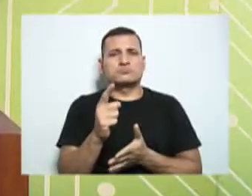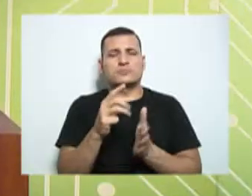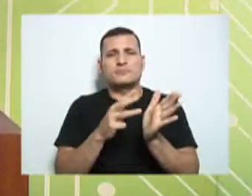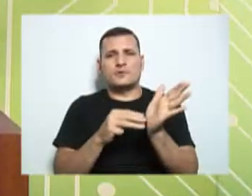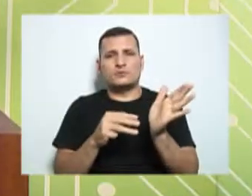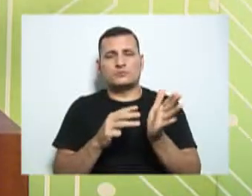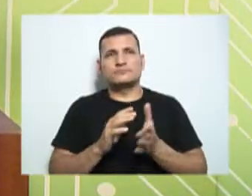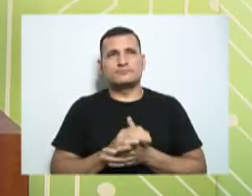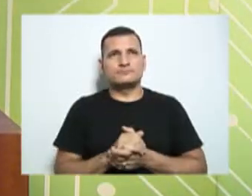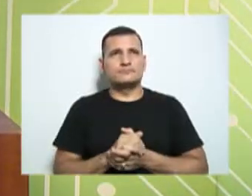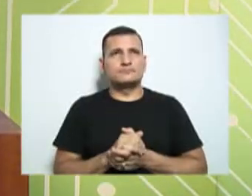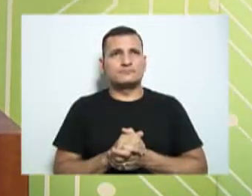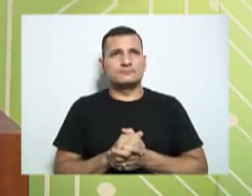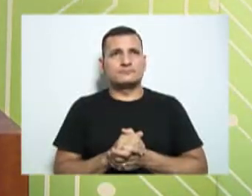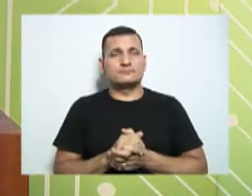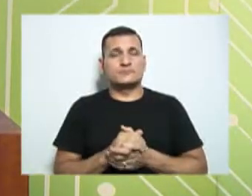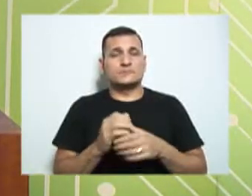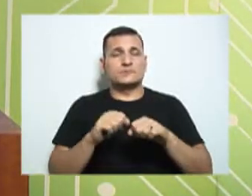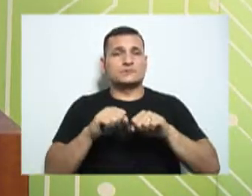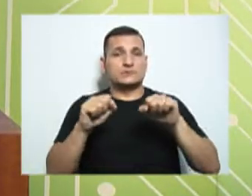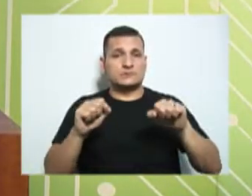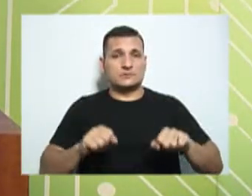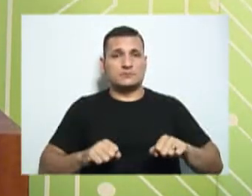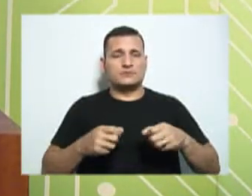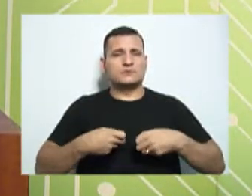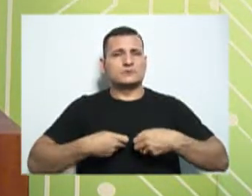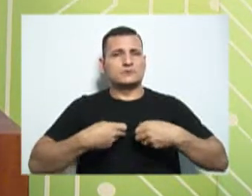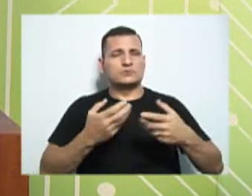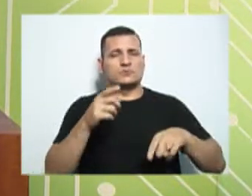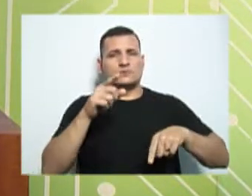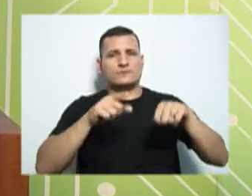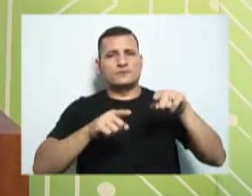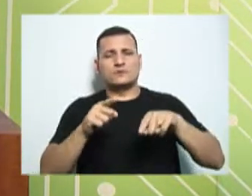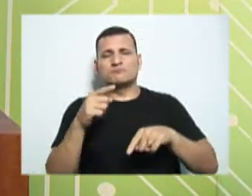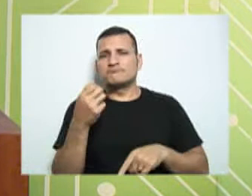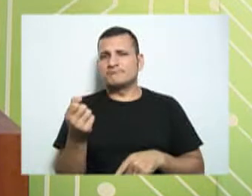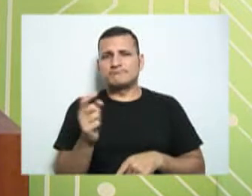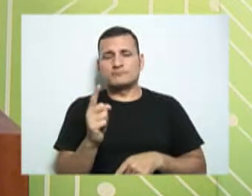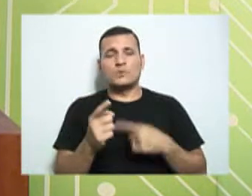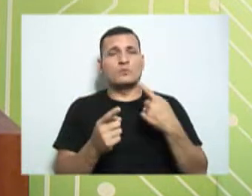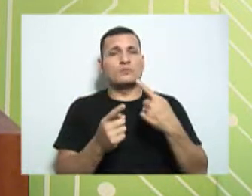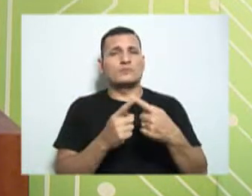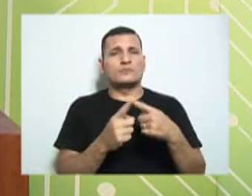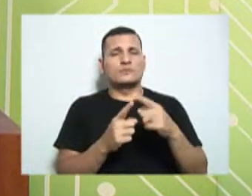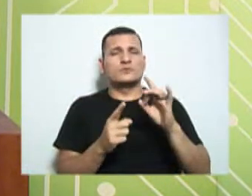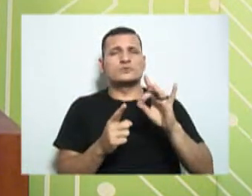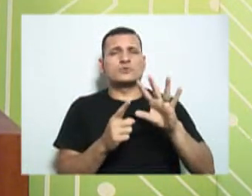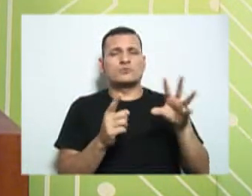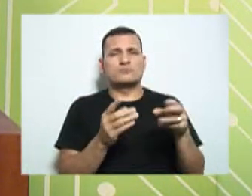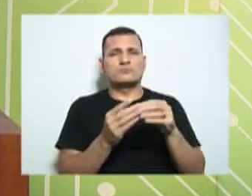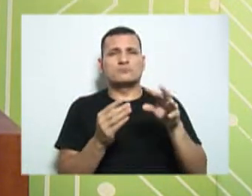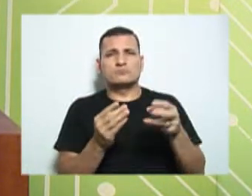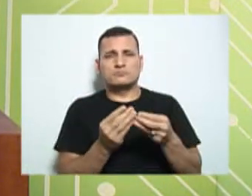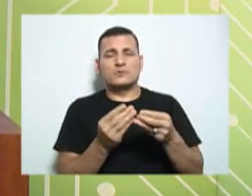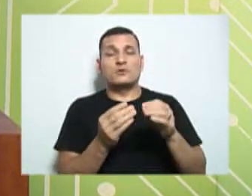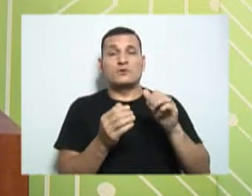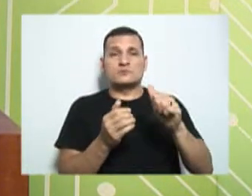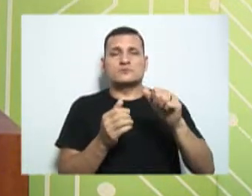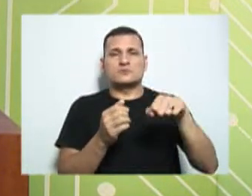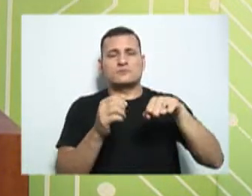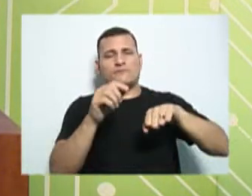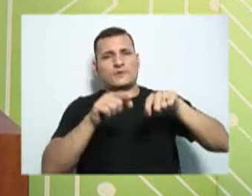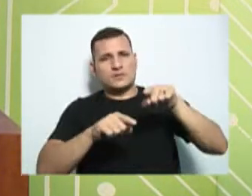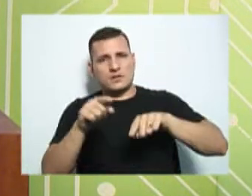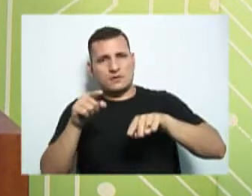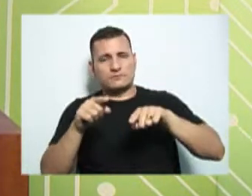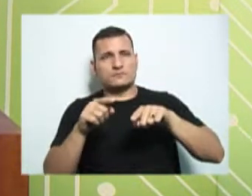O sistema de custeio variável ele não é aceito pelo simples fato de que só se agrega os custeios variáveis. Com a absorção, ele